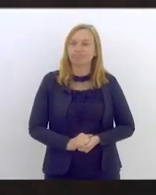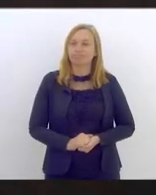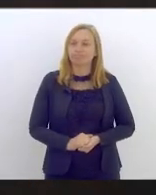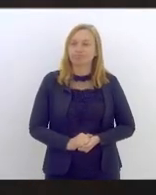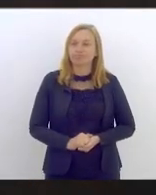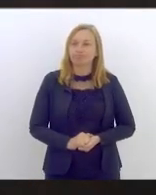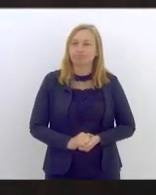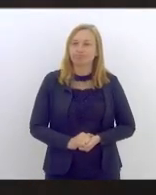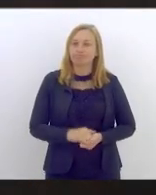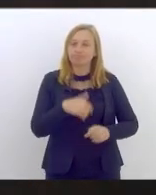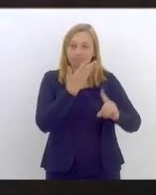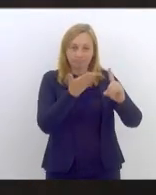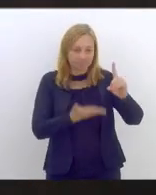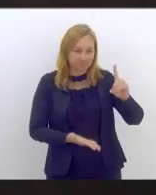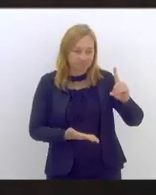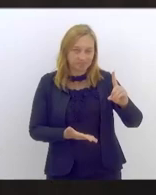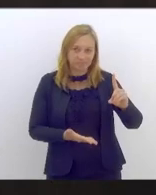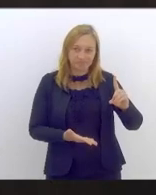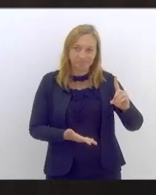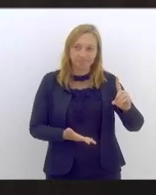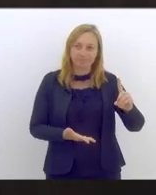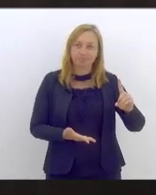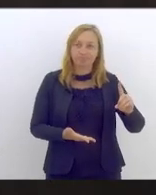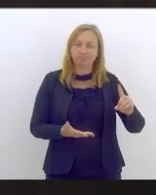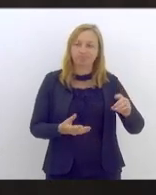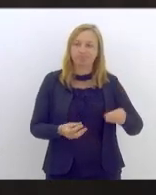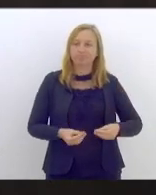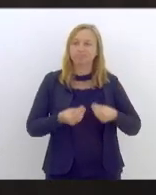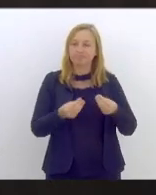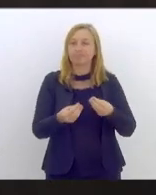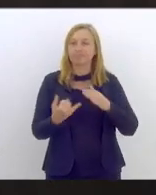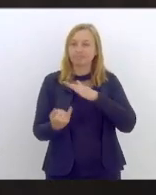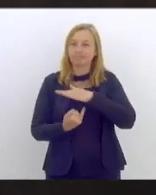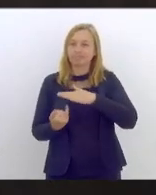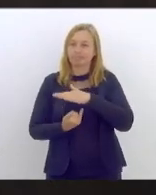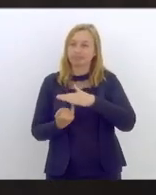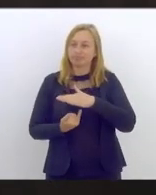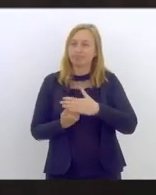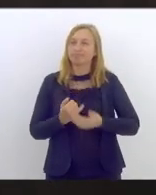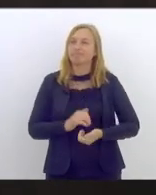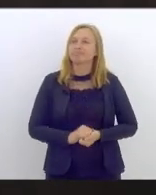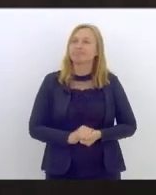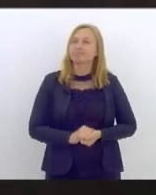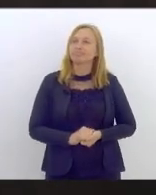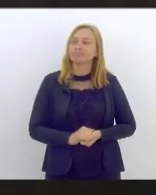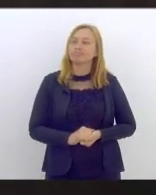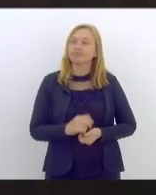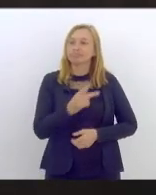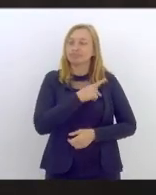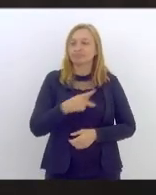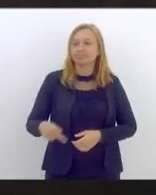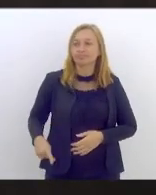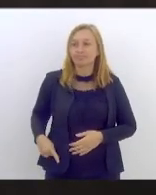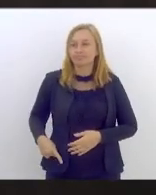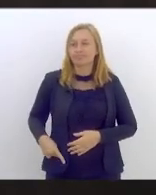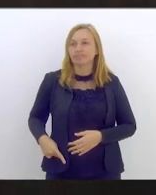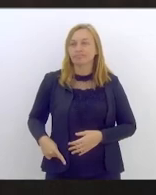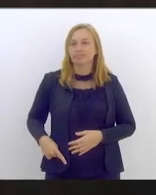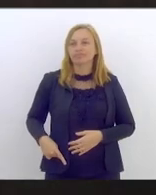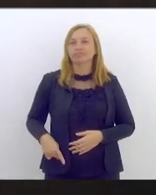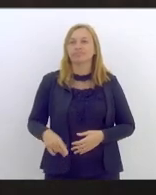pelo homenagem que está prestando a instituição no momento em que homenageia o presidente da nossa entidade